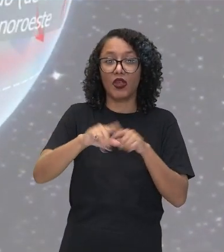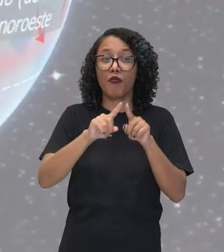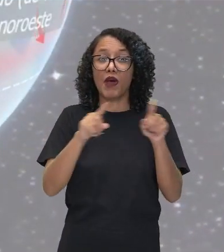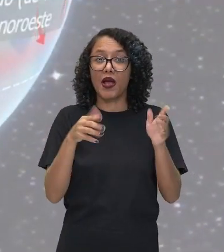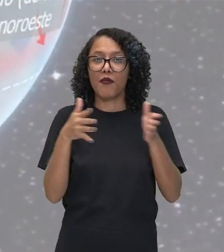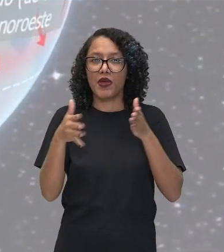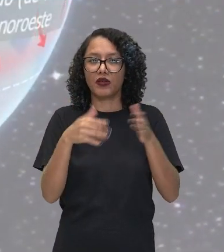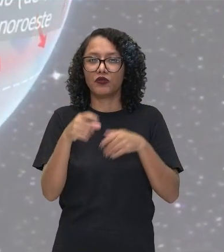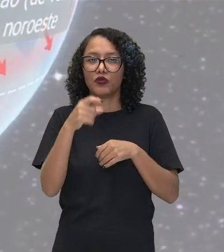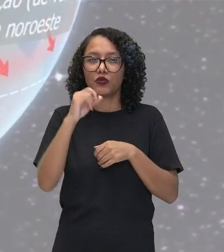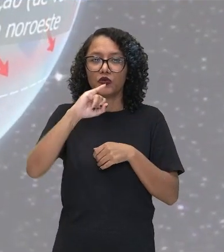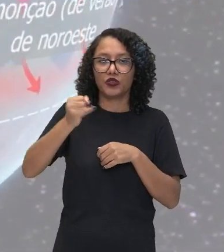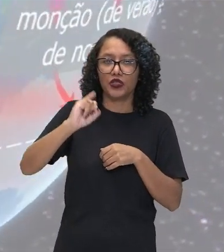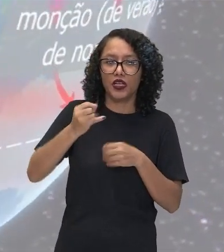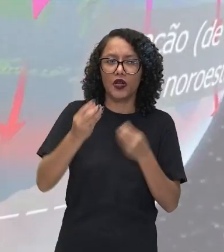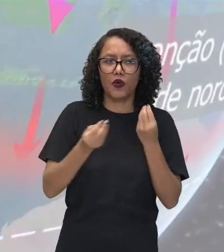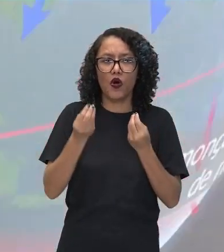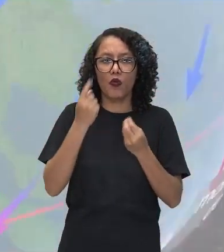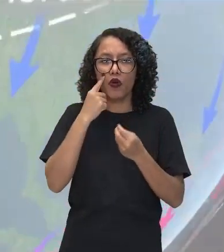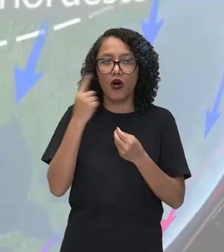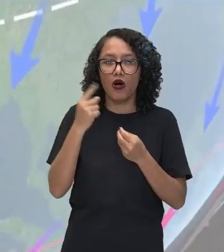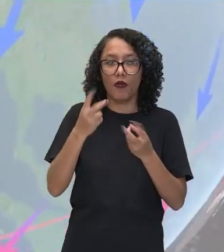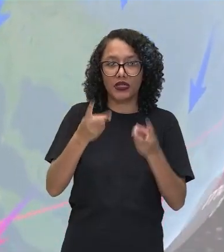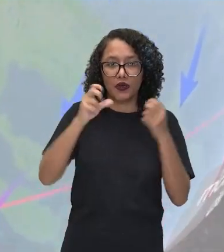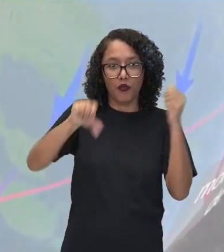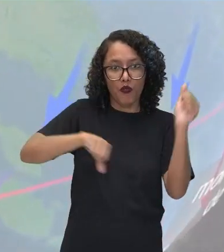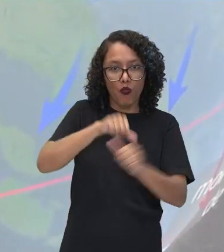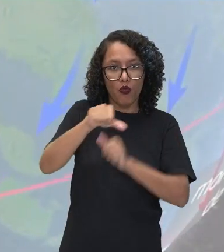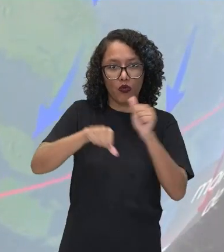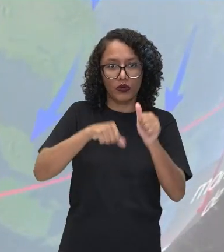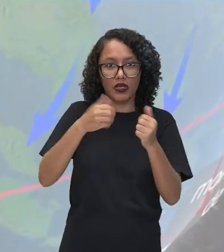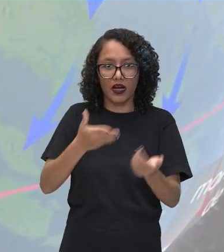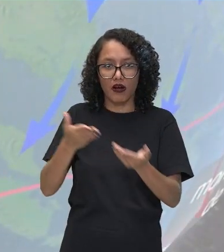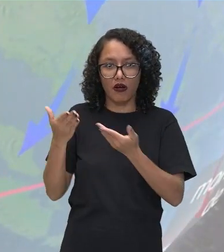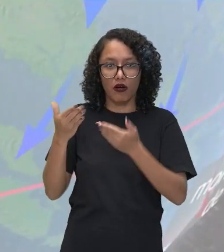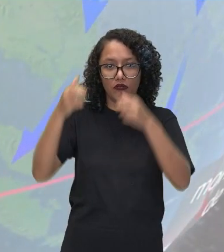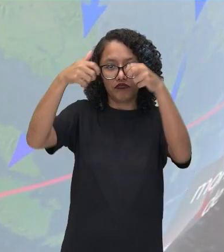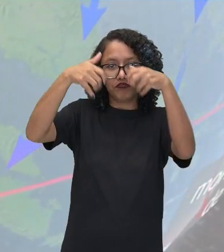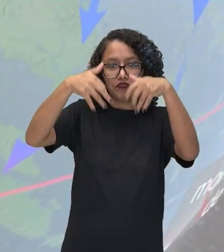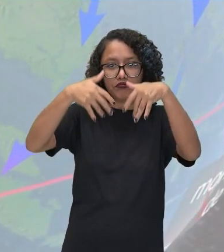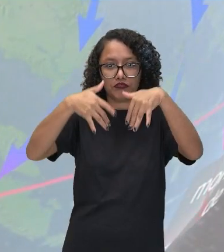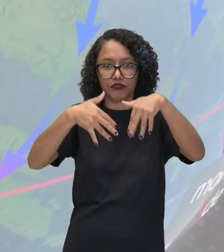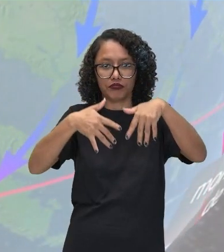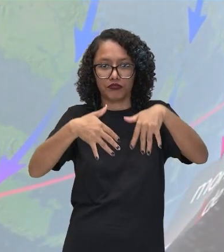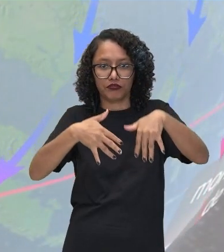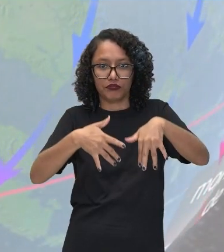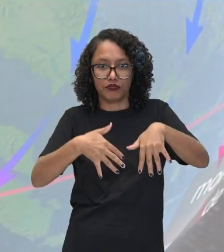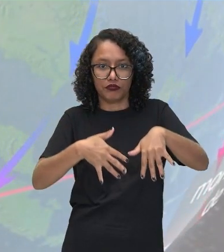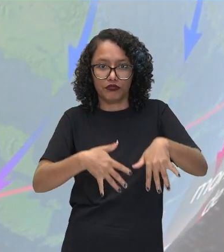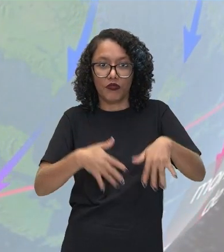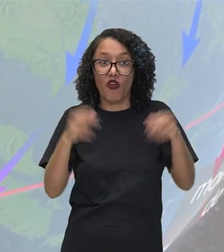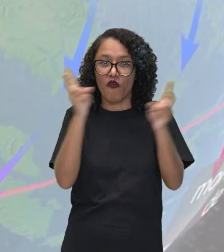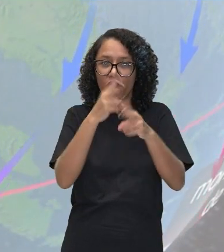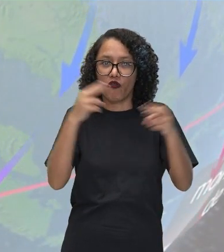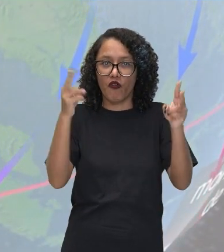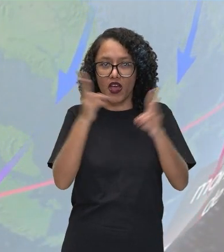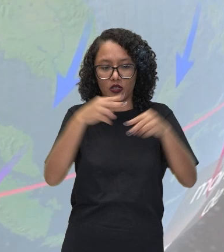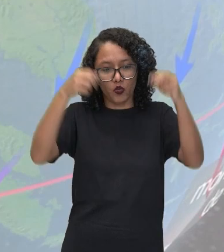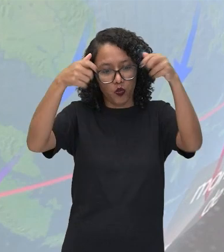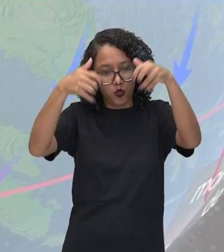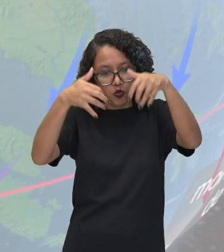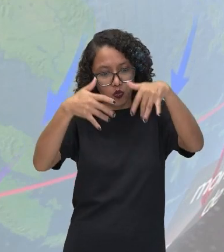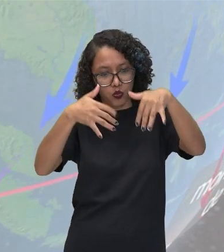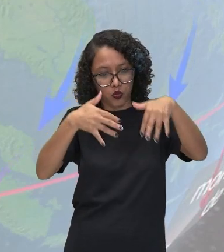janeiro, observa como a direção das setinhas mudou, né? Essa umidade, os ventos agora estão